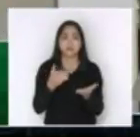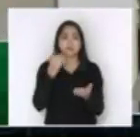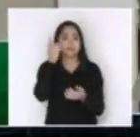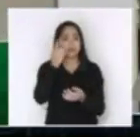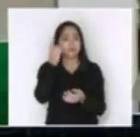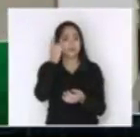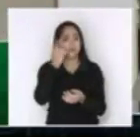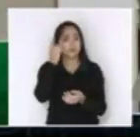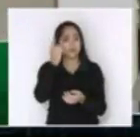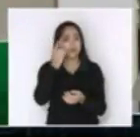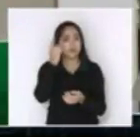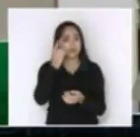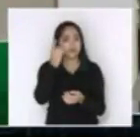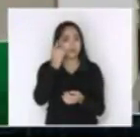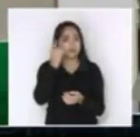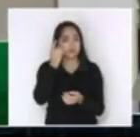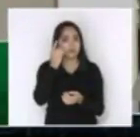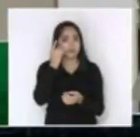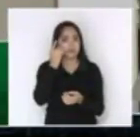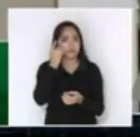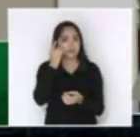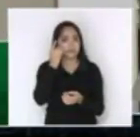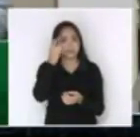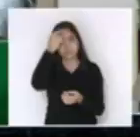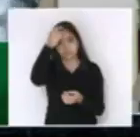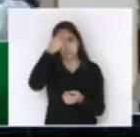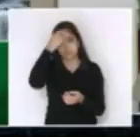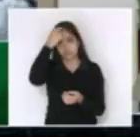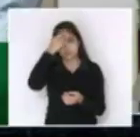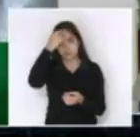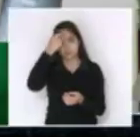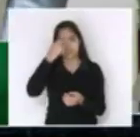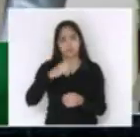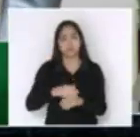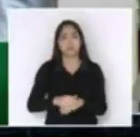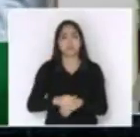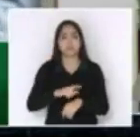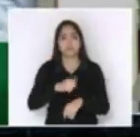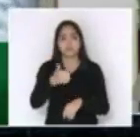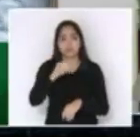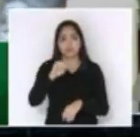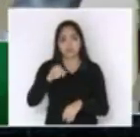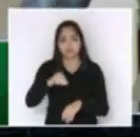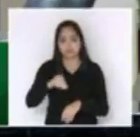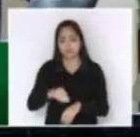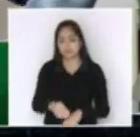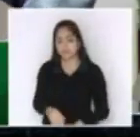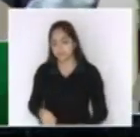deputado Maurício Scudillac. Pelo que lhe concedo, 10 minutos, deputado.